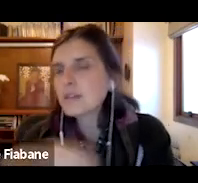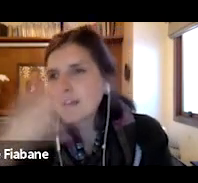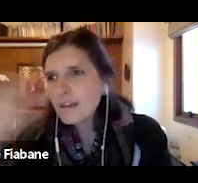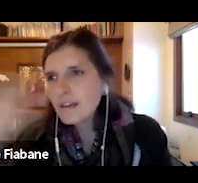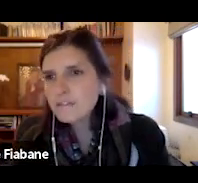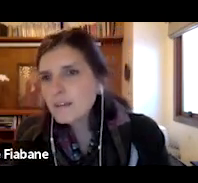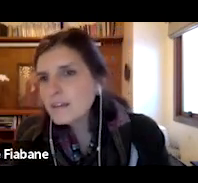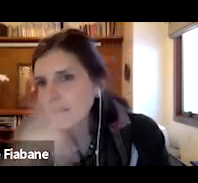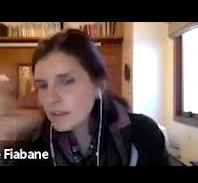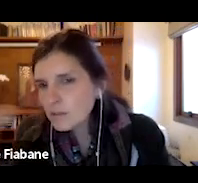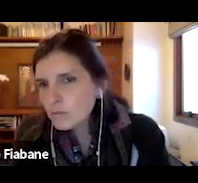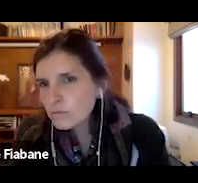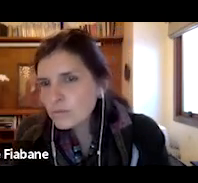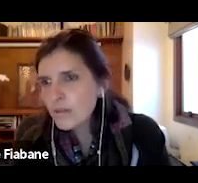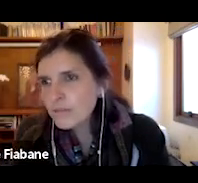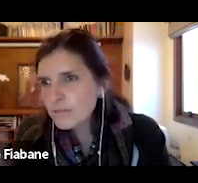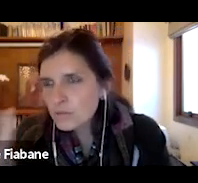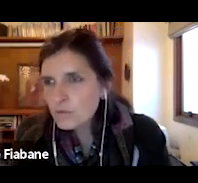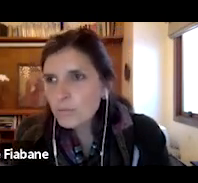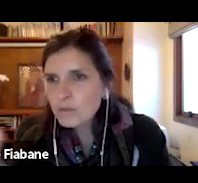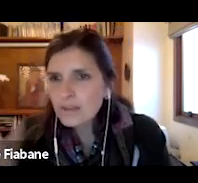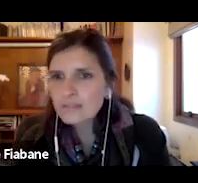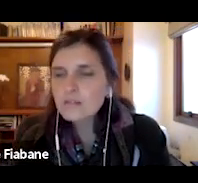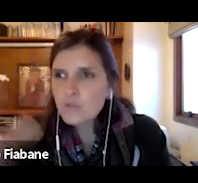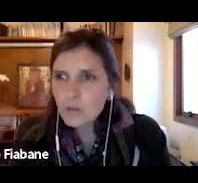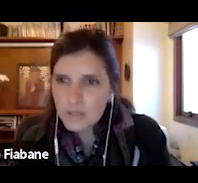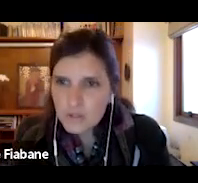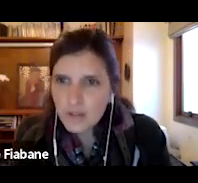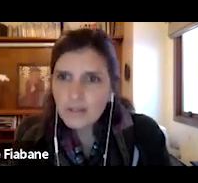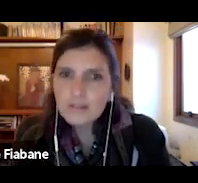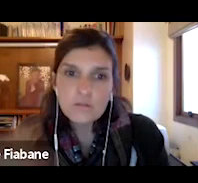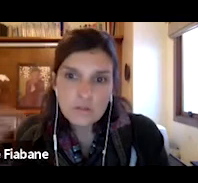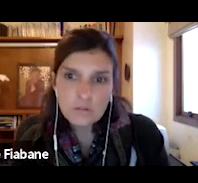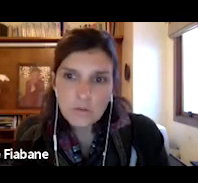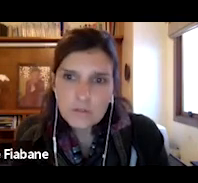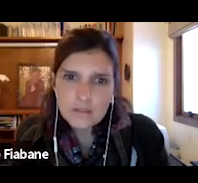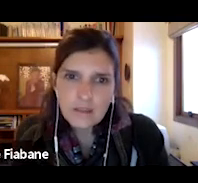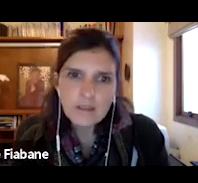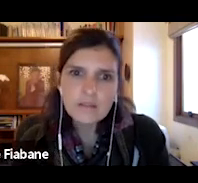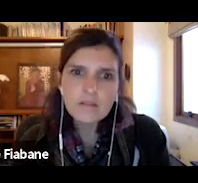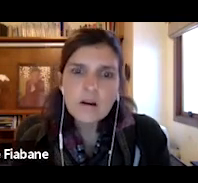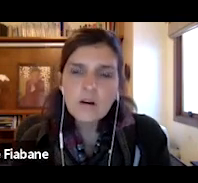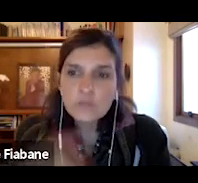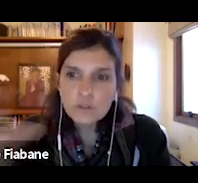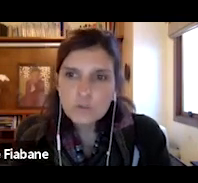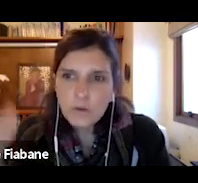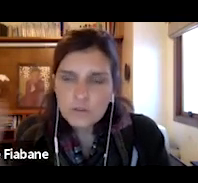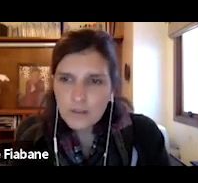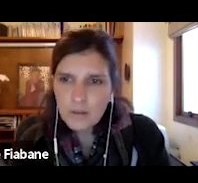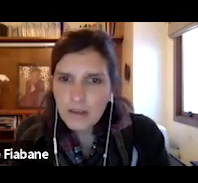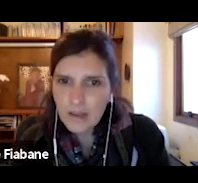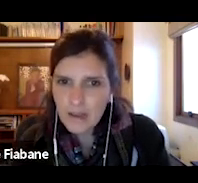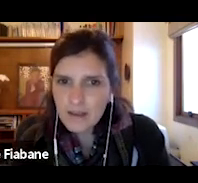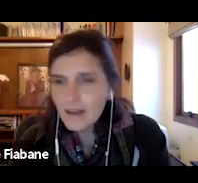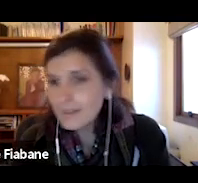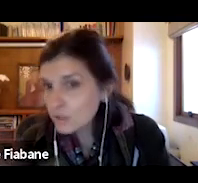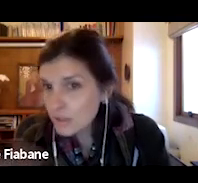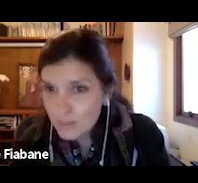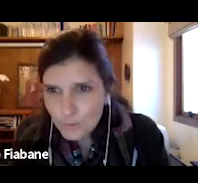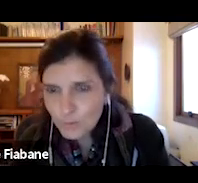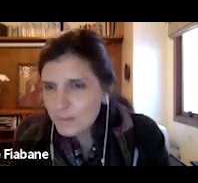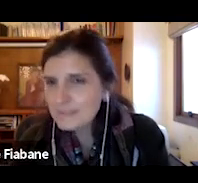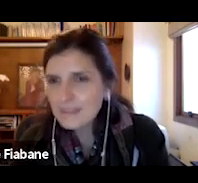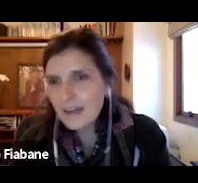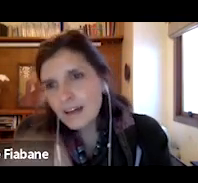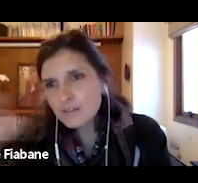contas. Enfim, tem todo um desafio de comunicação, onde a mídia entra, onde as ONGs entram, onde a gente pode trabalhar, as agências